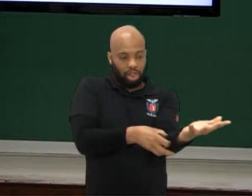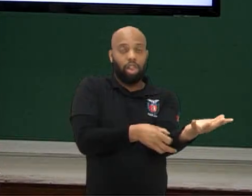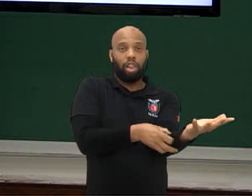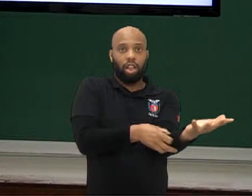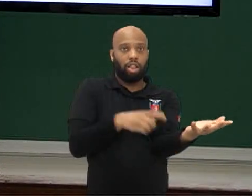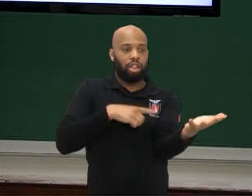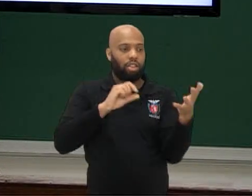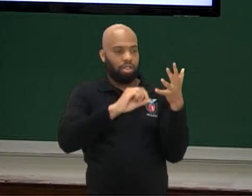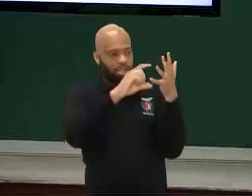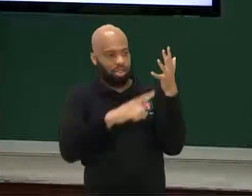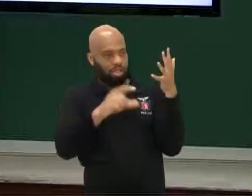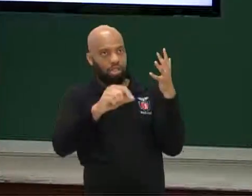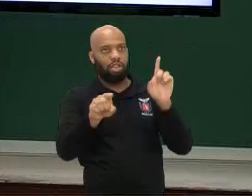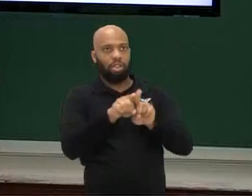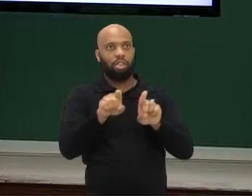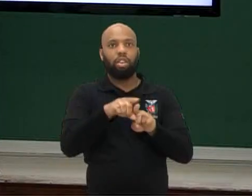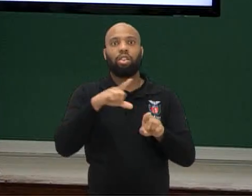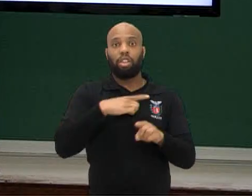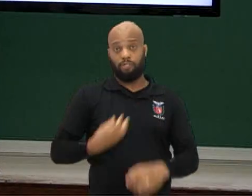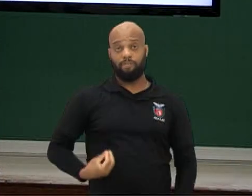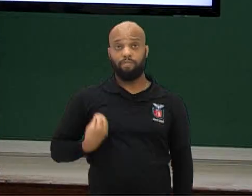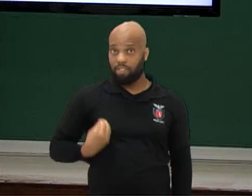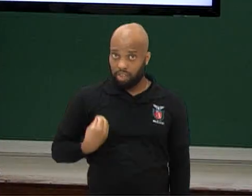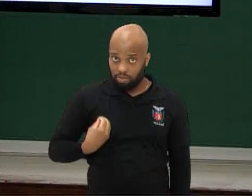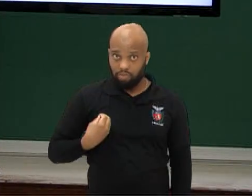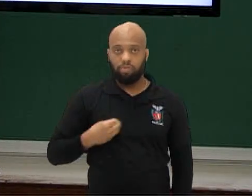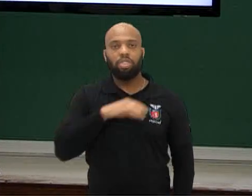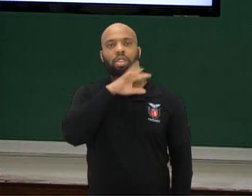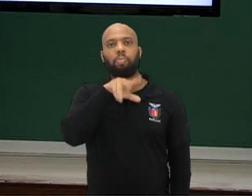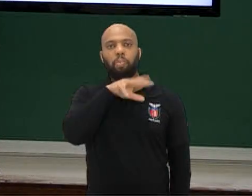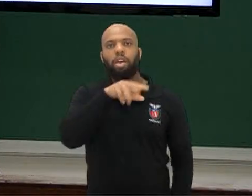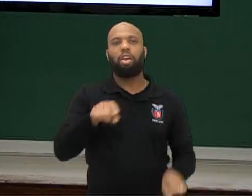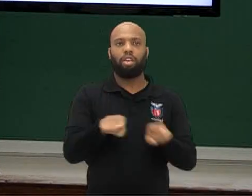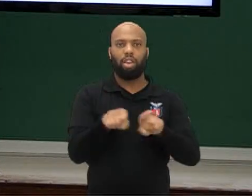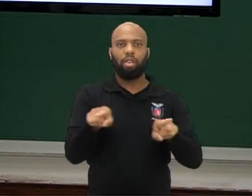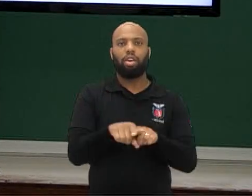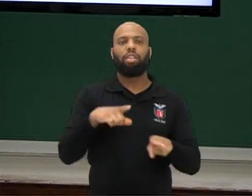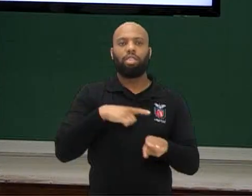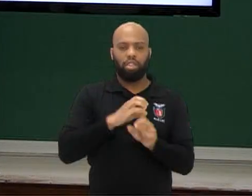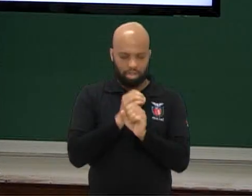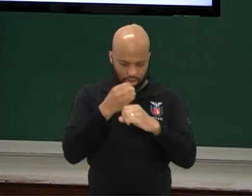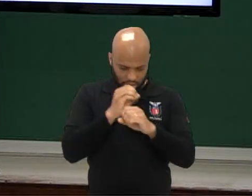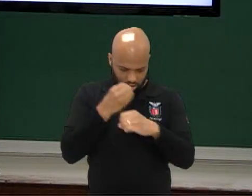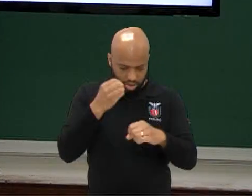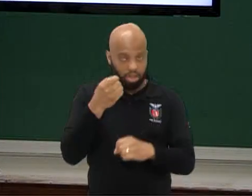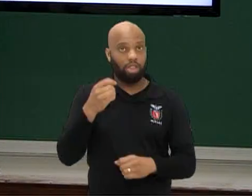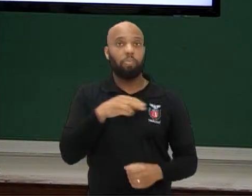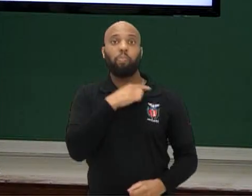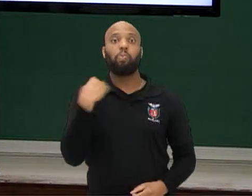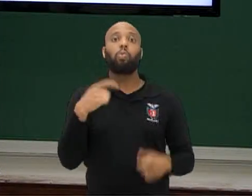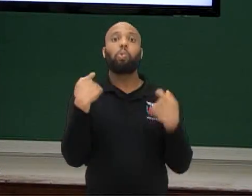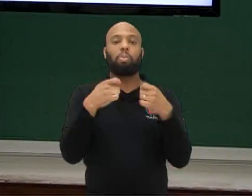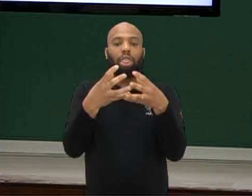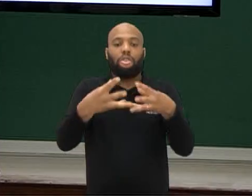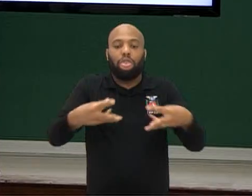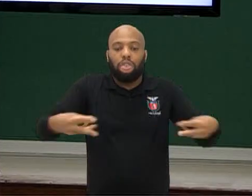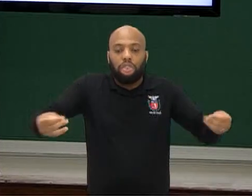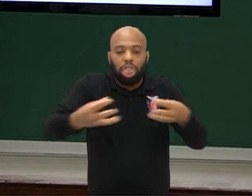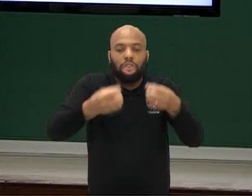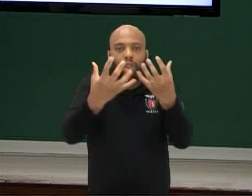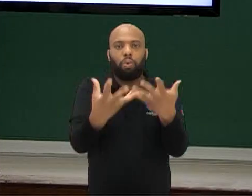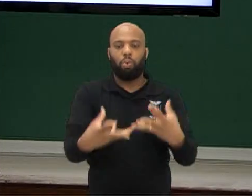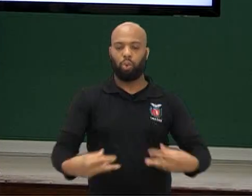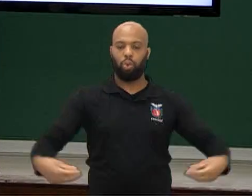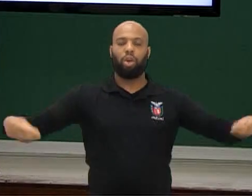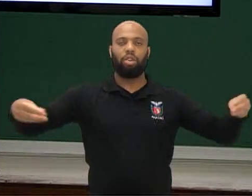nas folhas, nos seres vivos, animais, micro-organismos que morrem, que precisam ser decompostos.